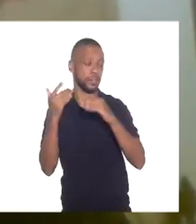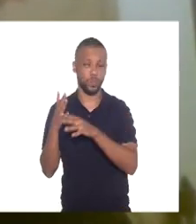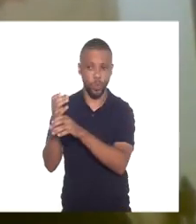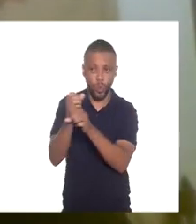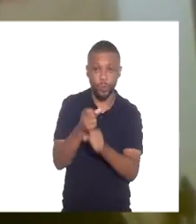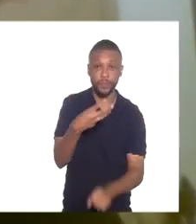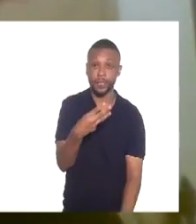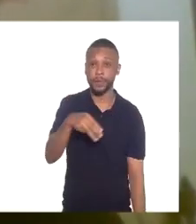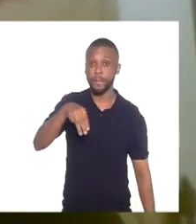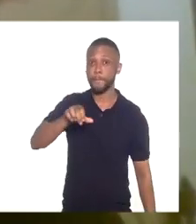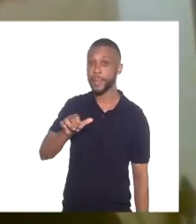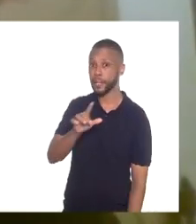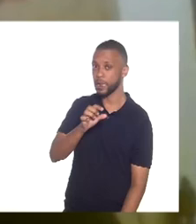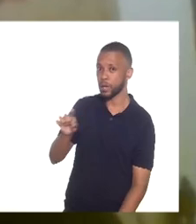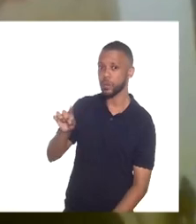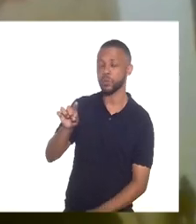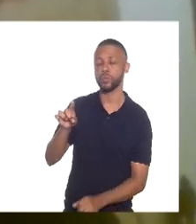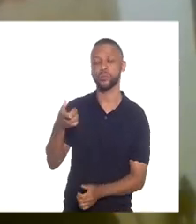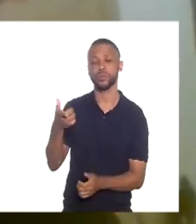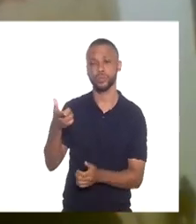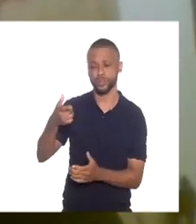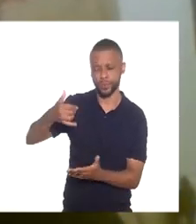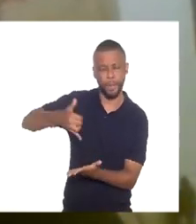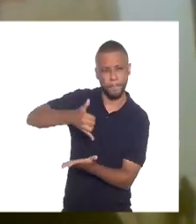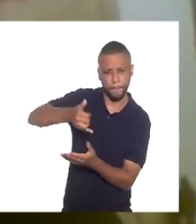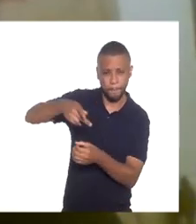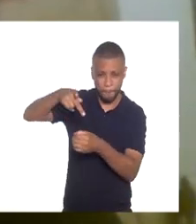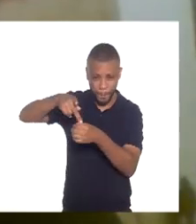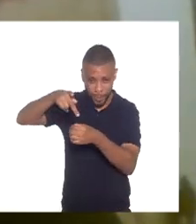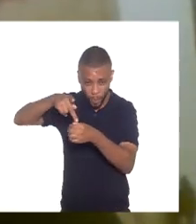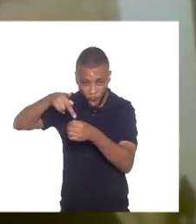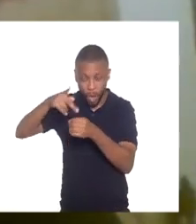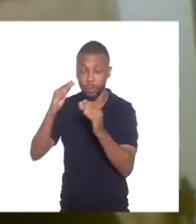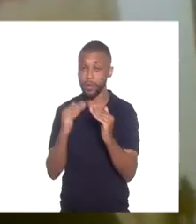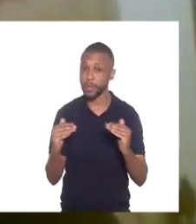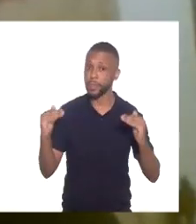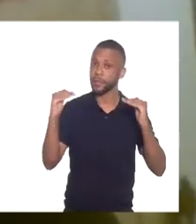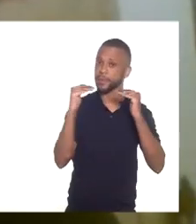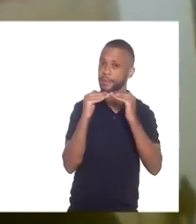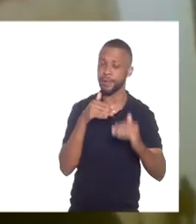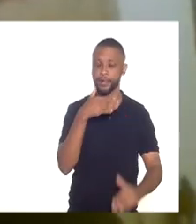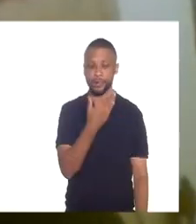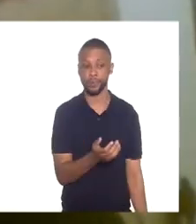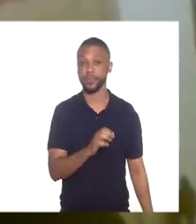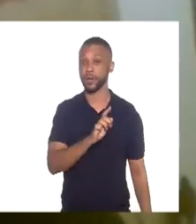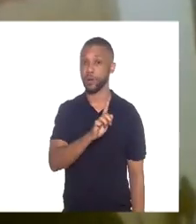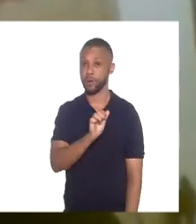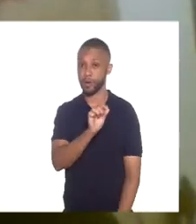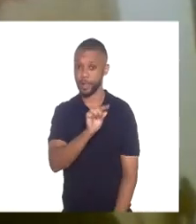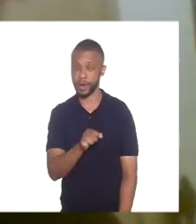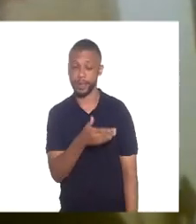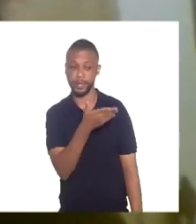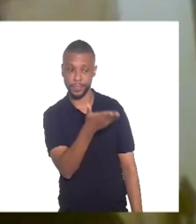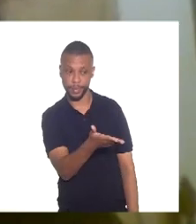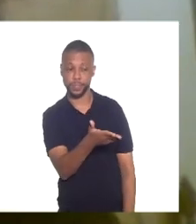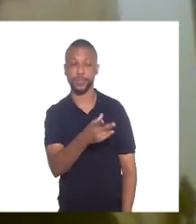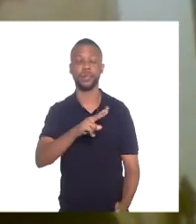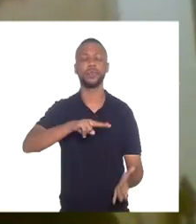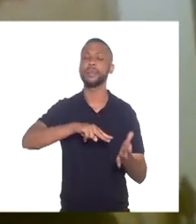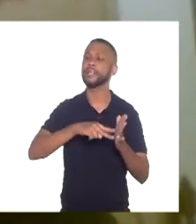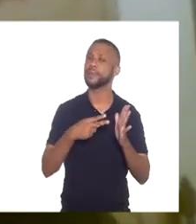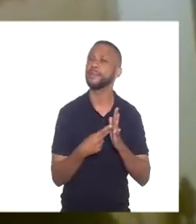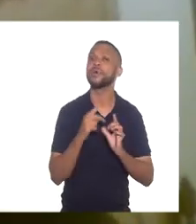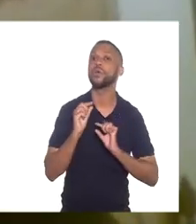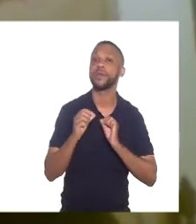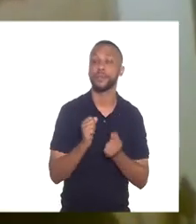barris de petróleo, cerca de 800 mil de petróleo equivalente de gás. Isso significa que tanto